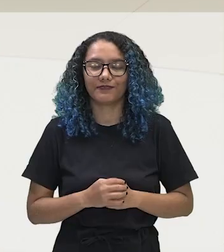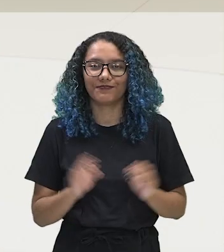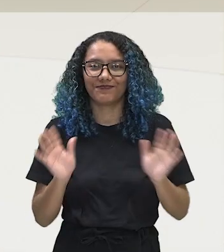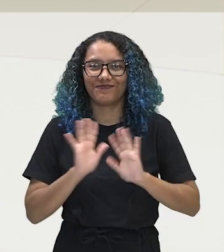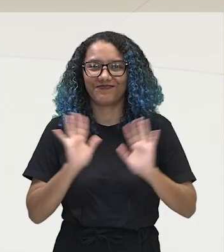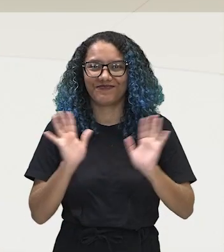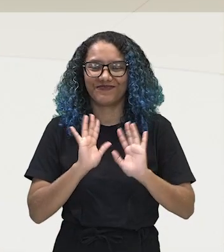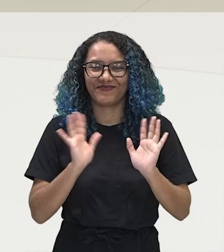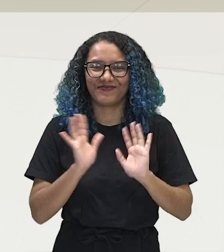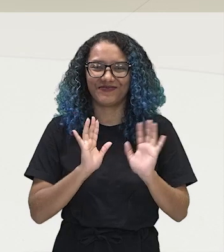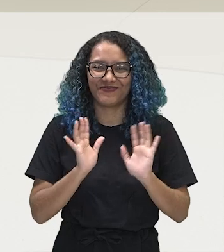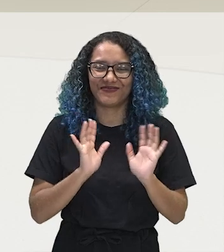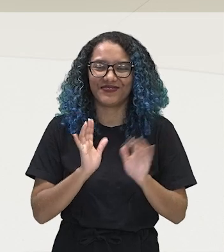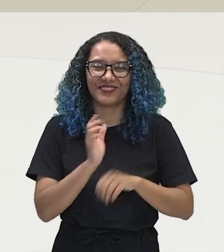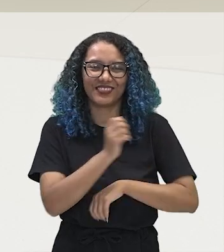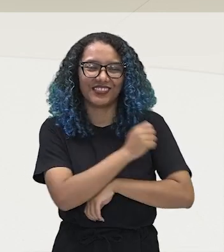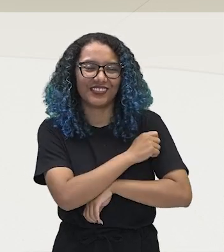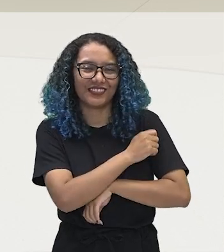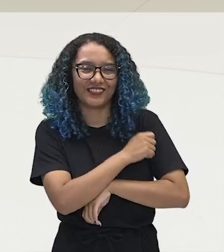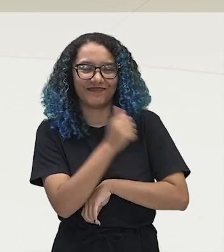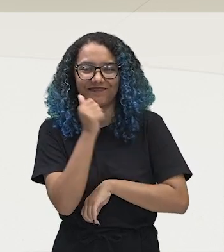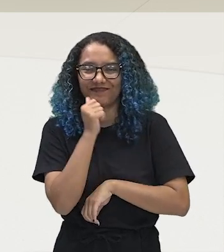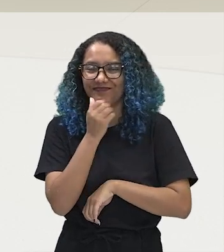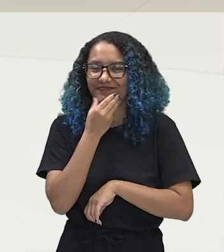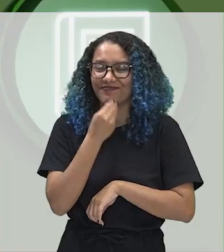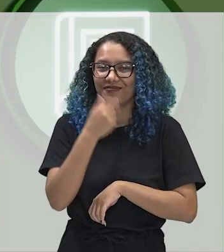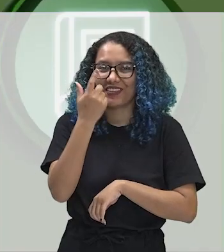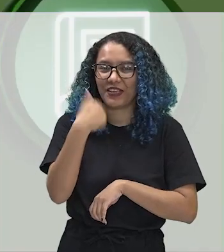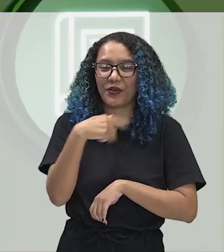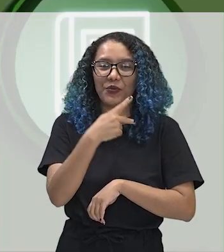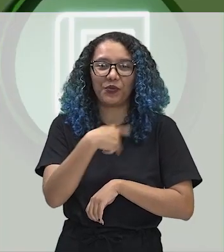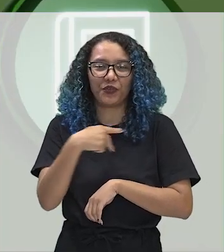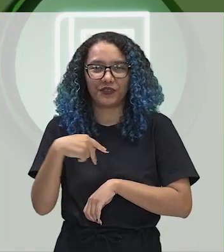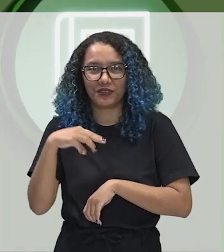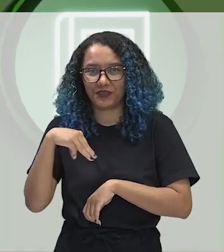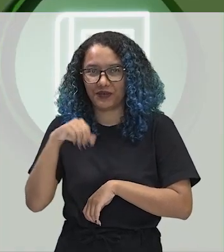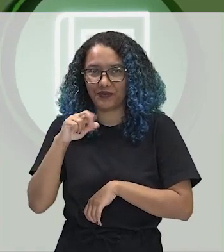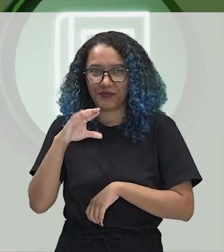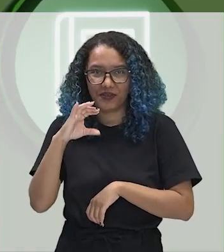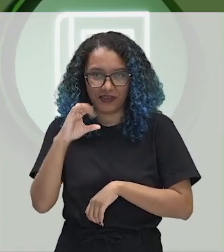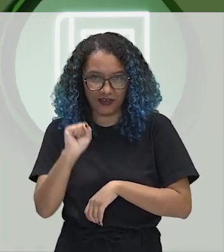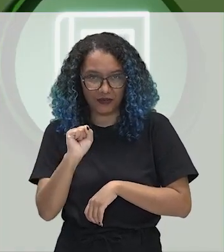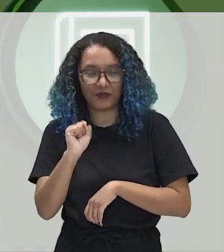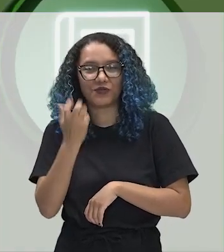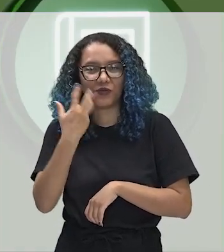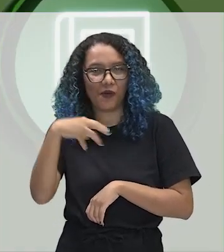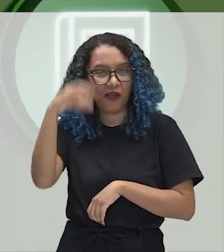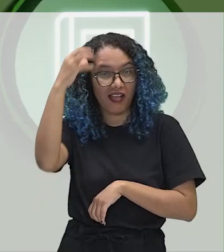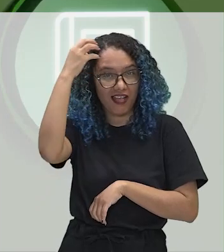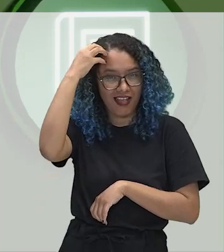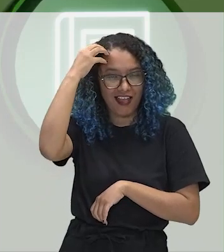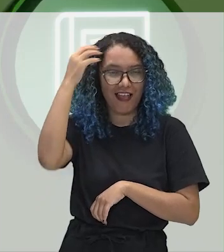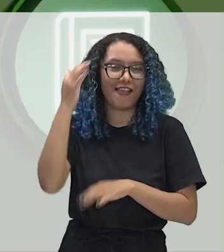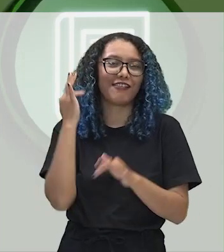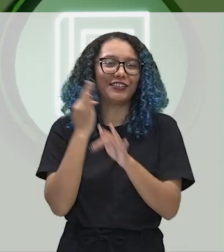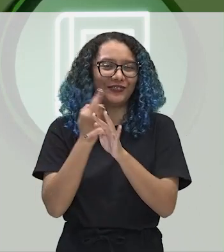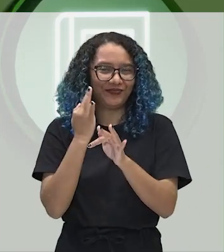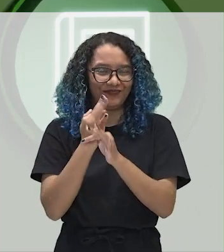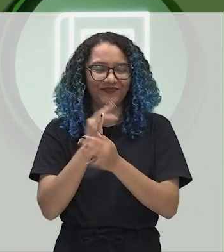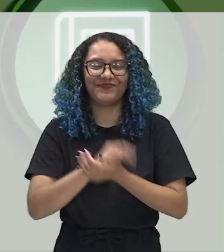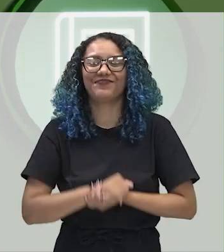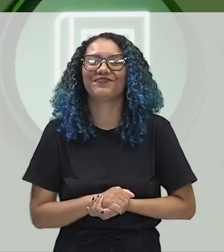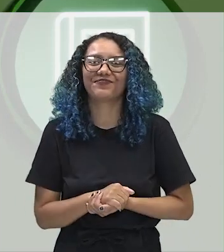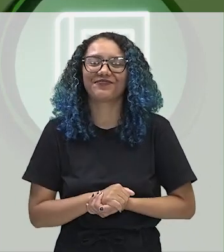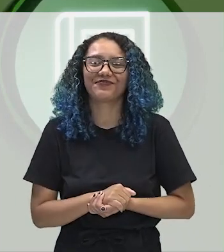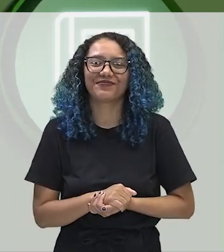Olá, queridos alunos e queridas alunas. Eu sou o professor Marcos Kelvin, o Lorde da